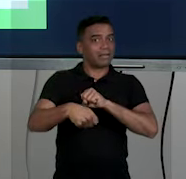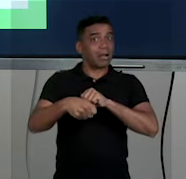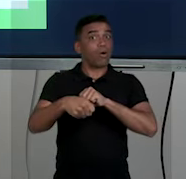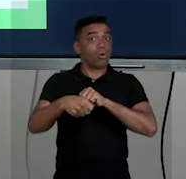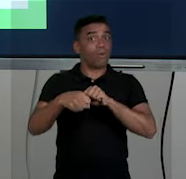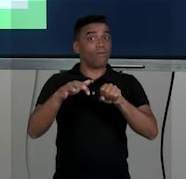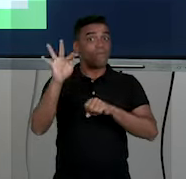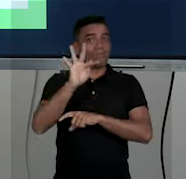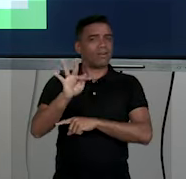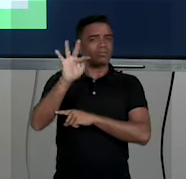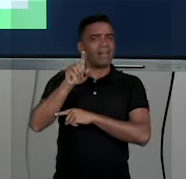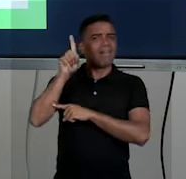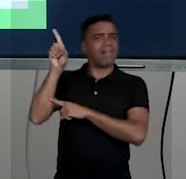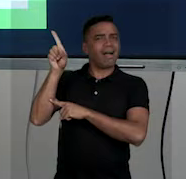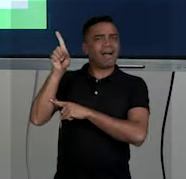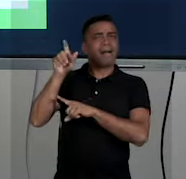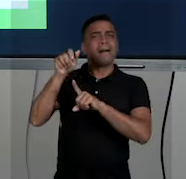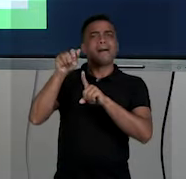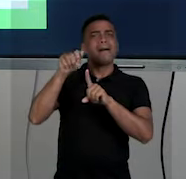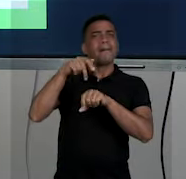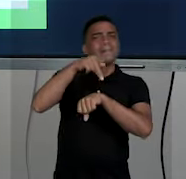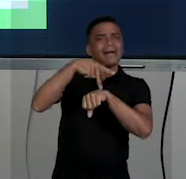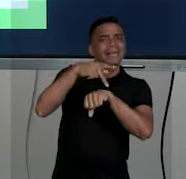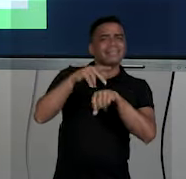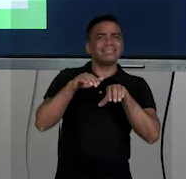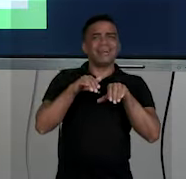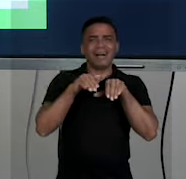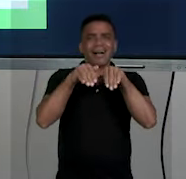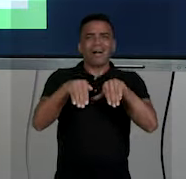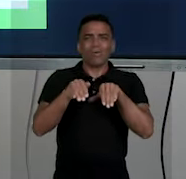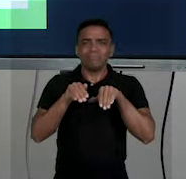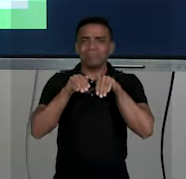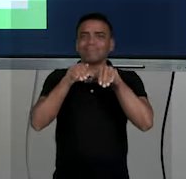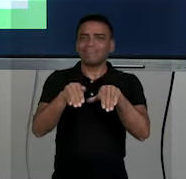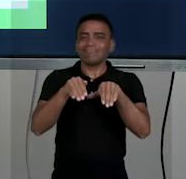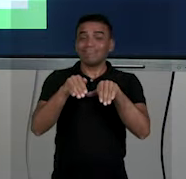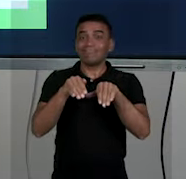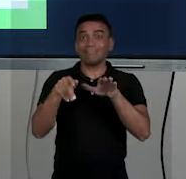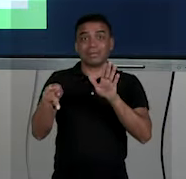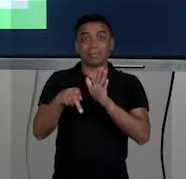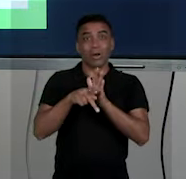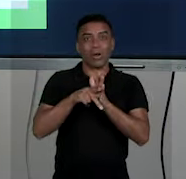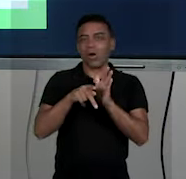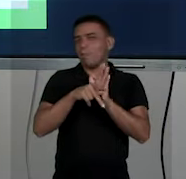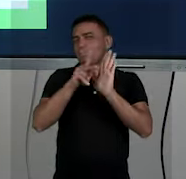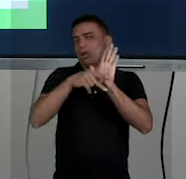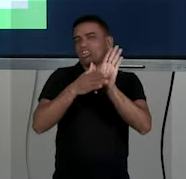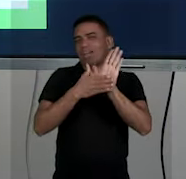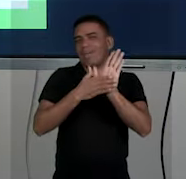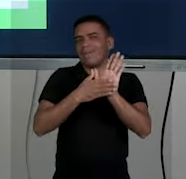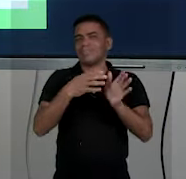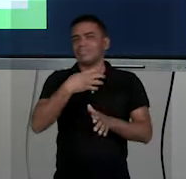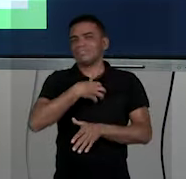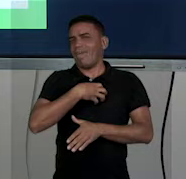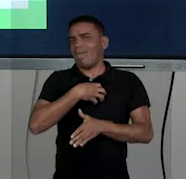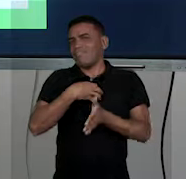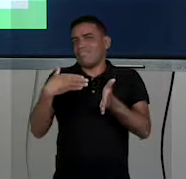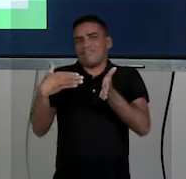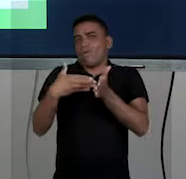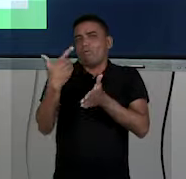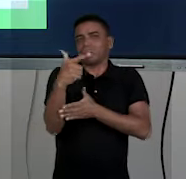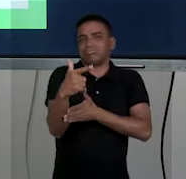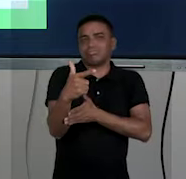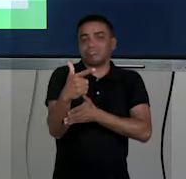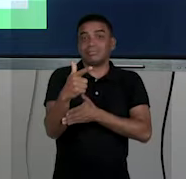em Melbourne, na Austrália, pelo programa do Ciências Sem Fronteira. E atualmente ele faz uma